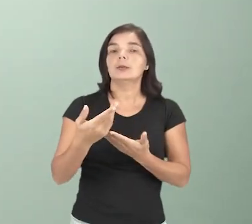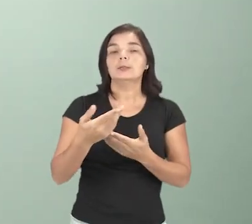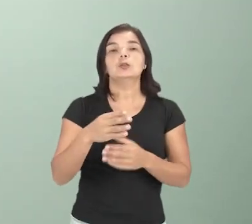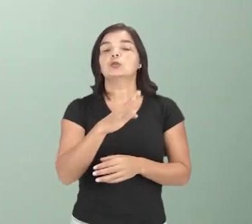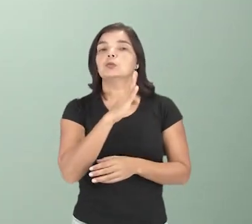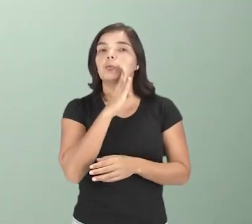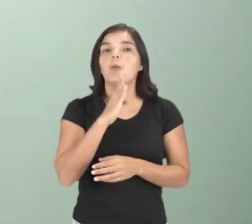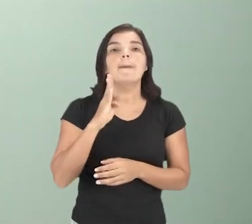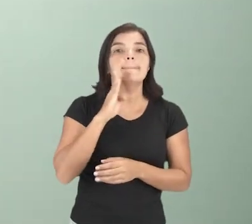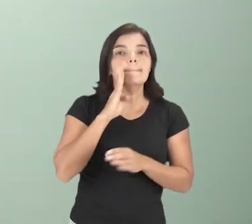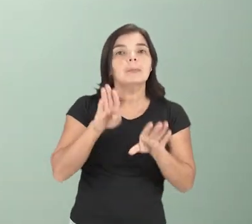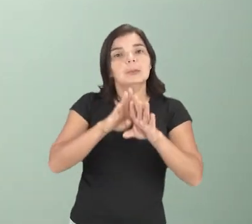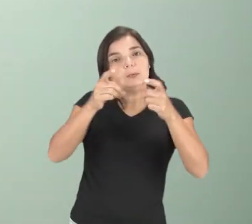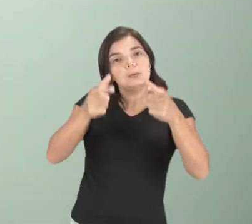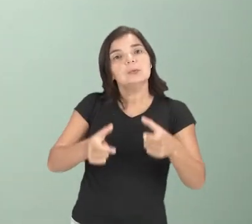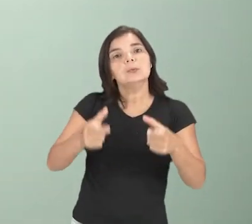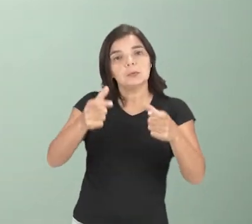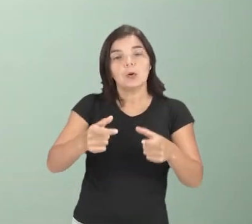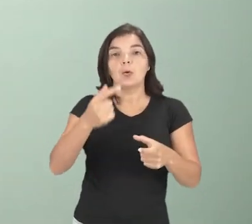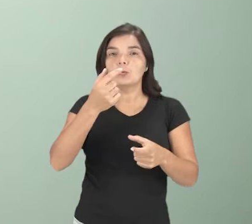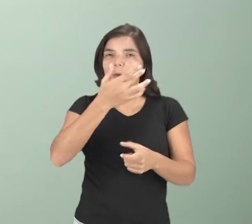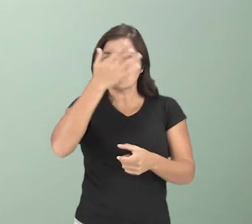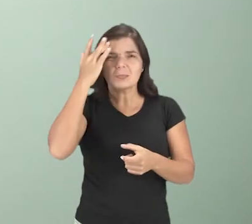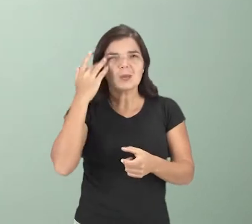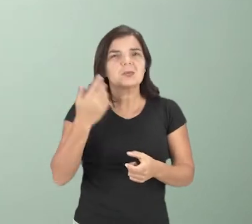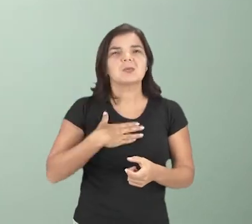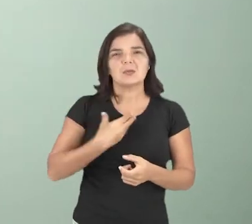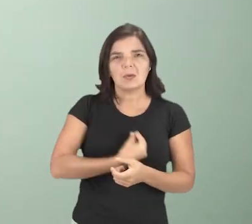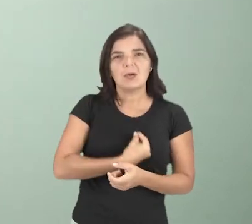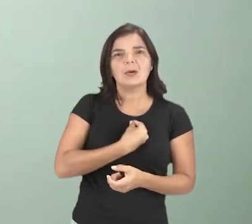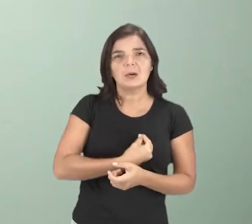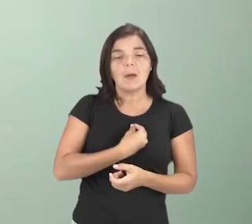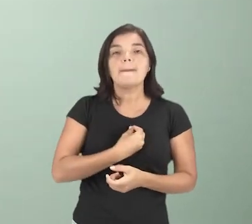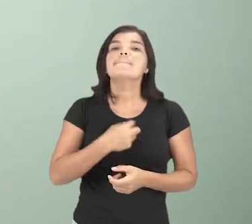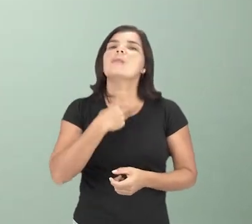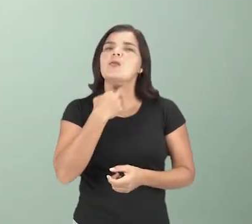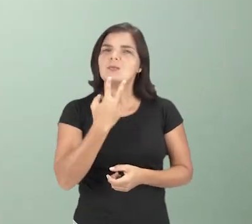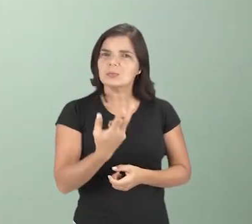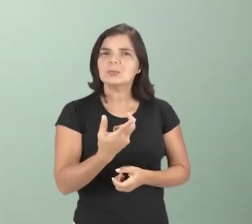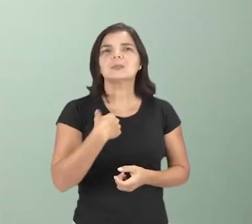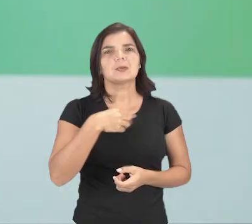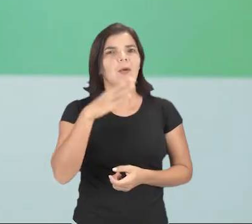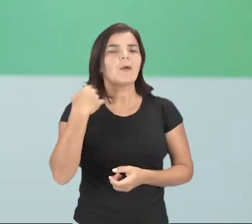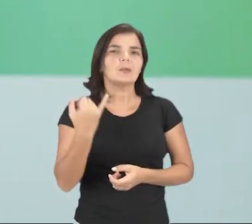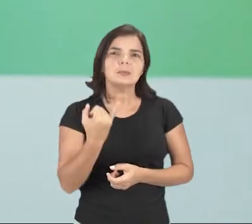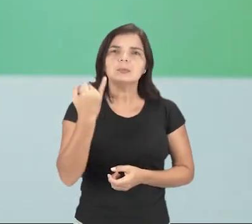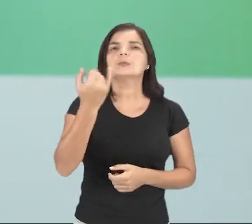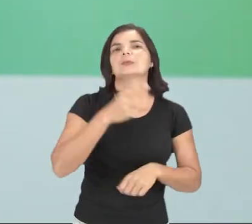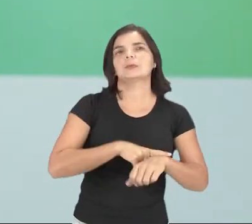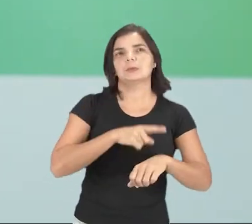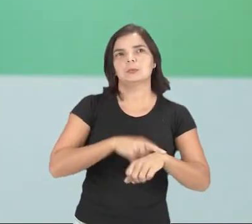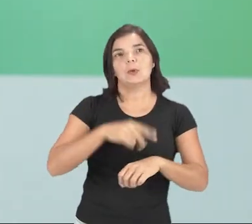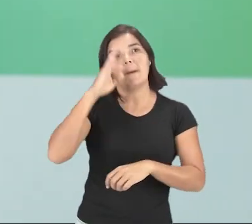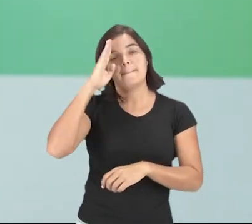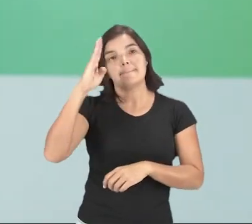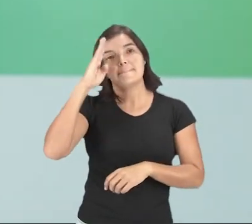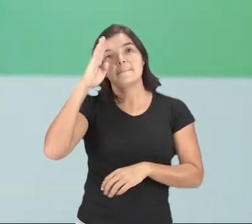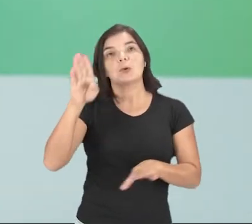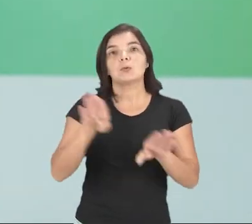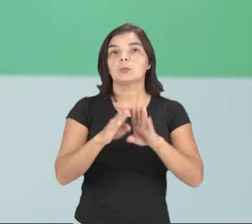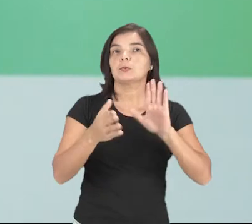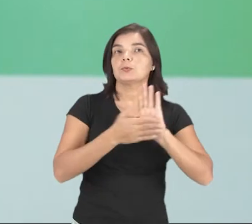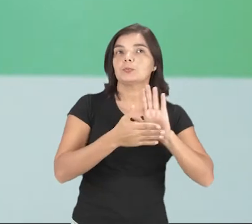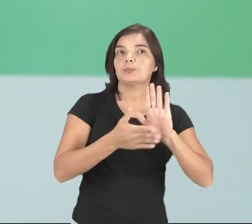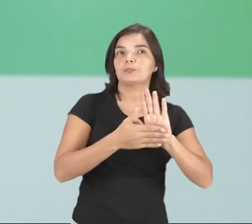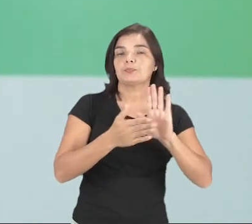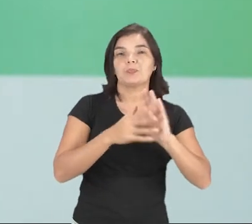nos locais mesmo de aglomeração de pessoas, para ter essa voz ouvida, né, tão importante naquele momento, principalmente nessa